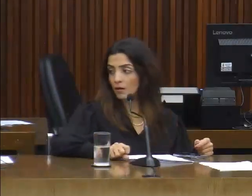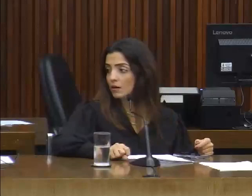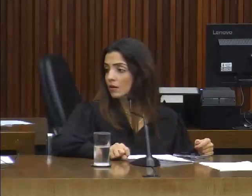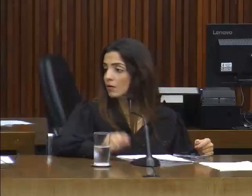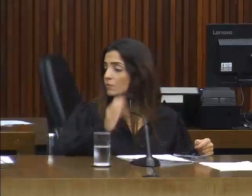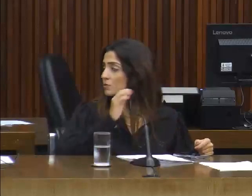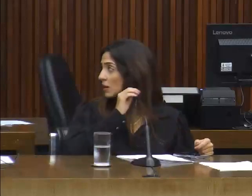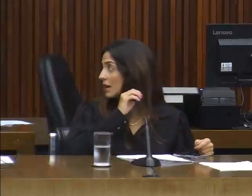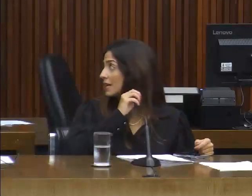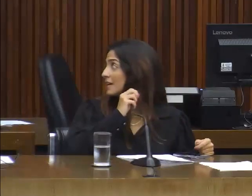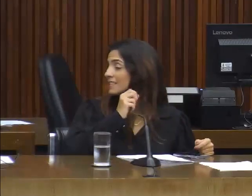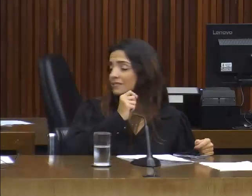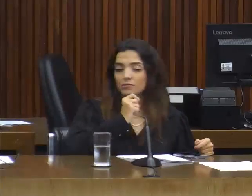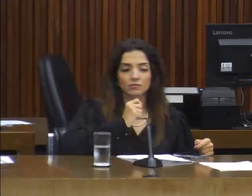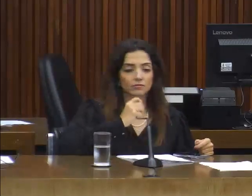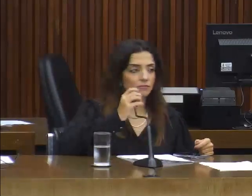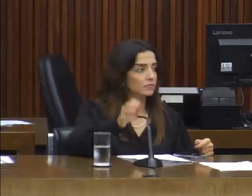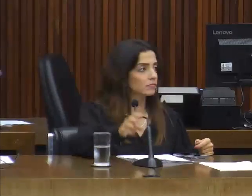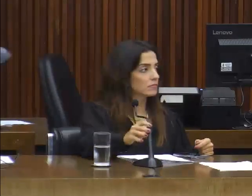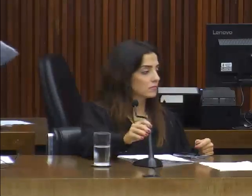Deferido.